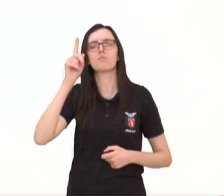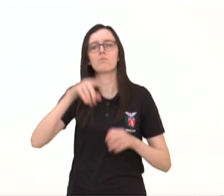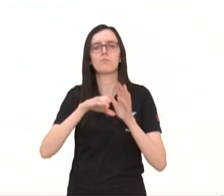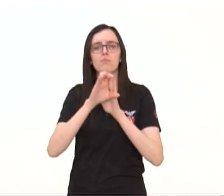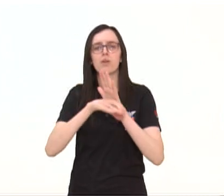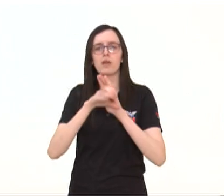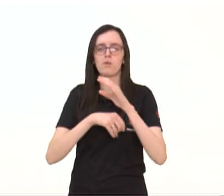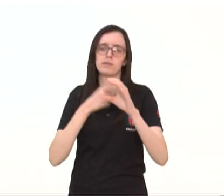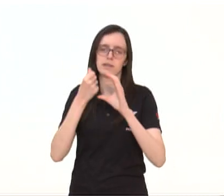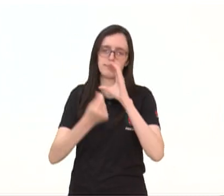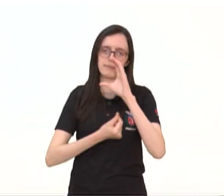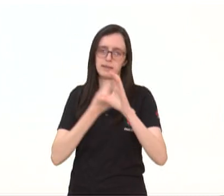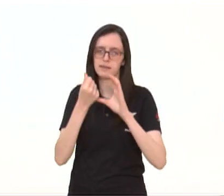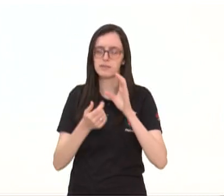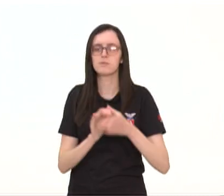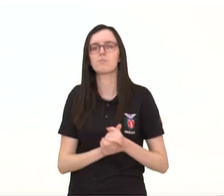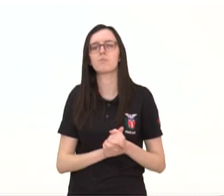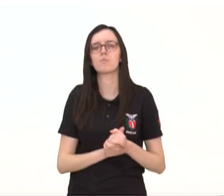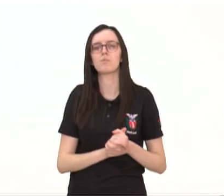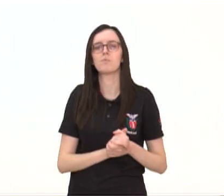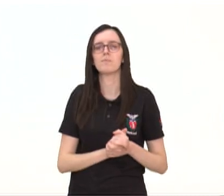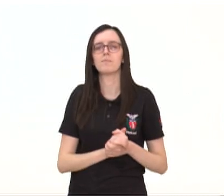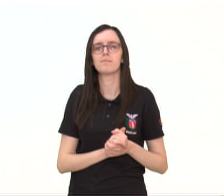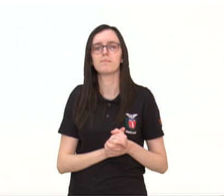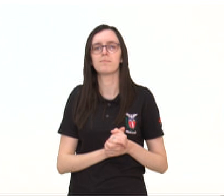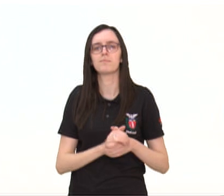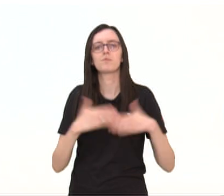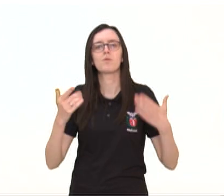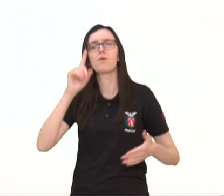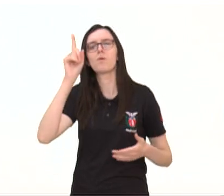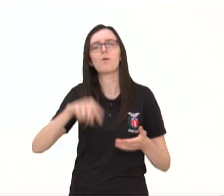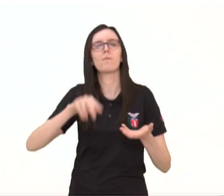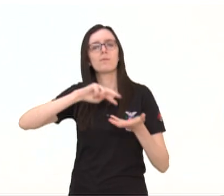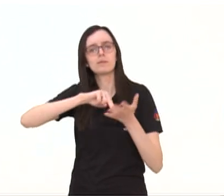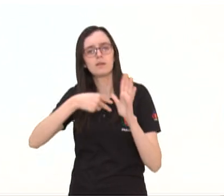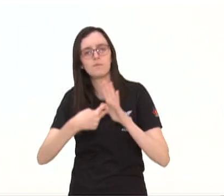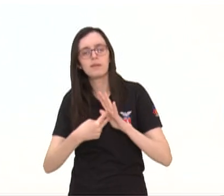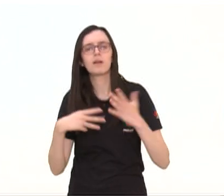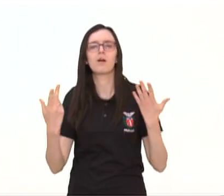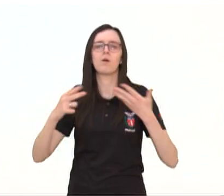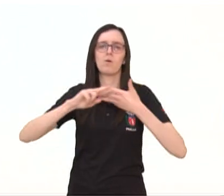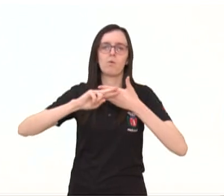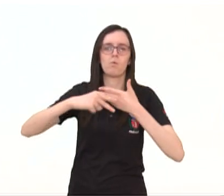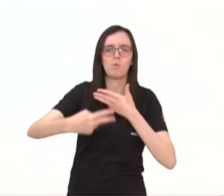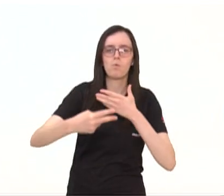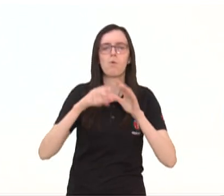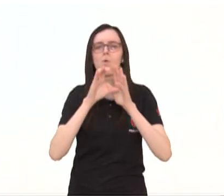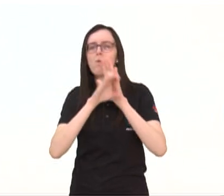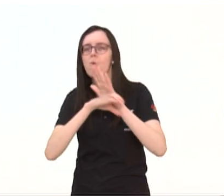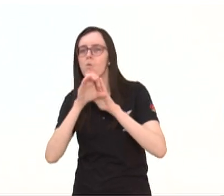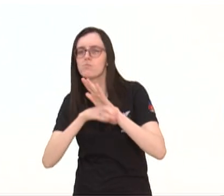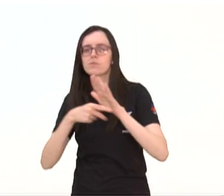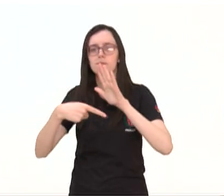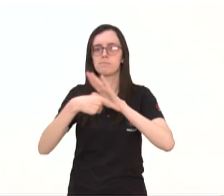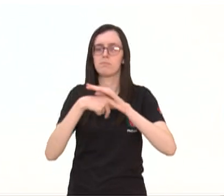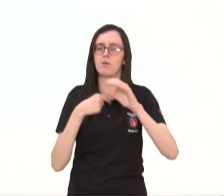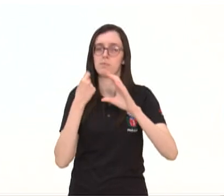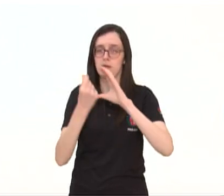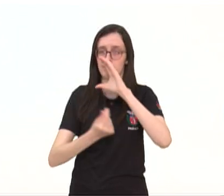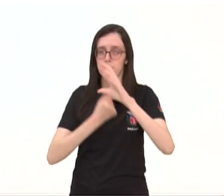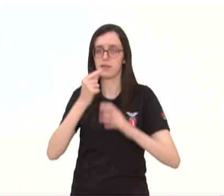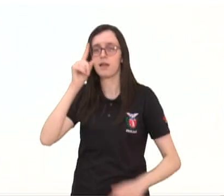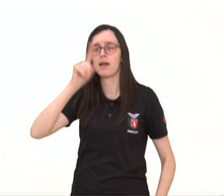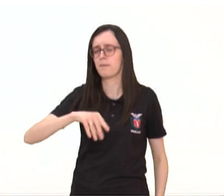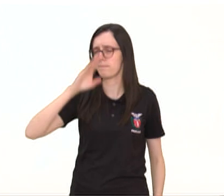de capitalismo, né? Qual é o significado, a conceituação de capitalismo, tá? Que